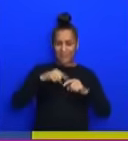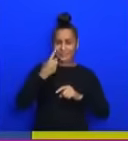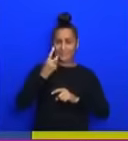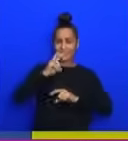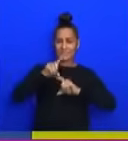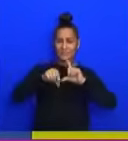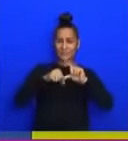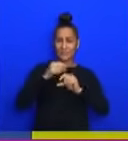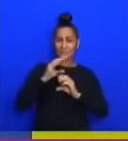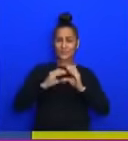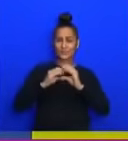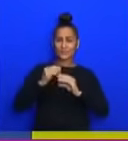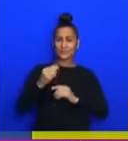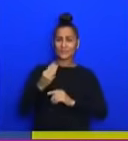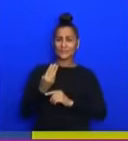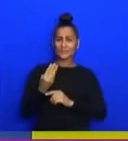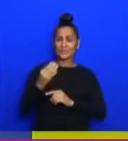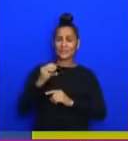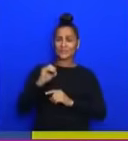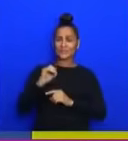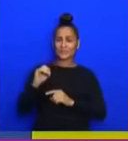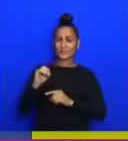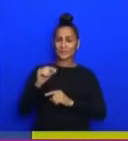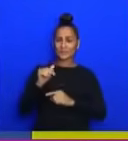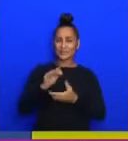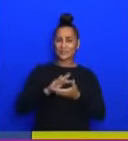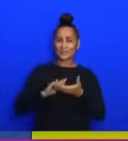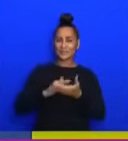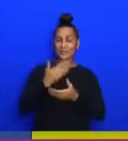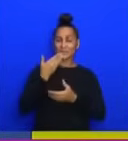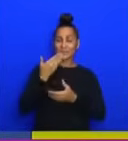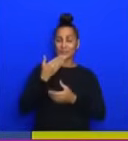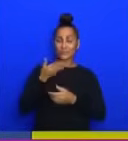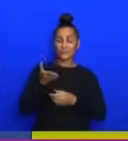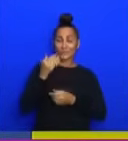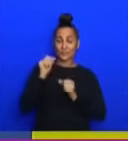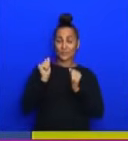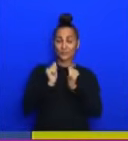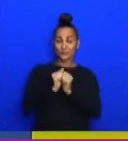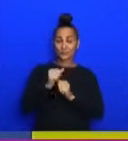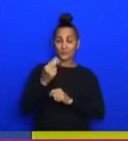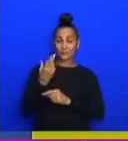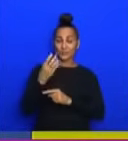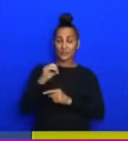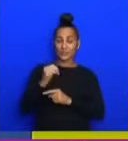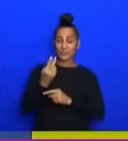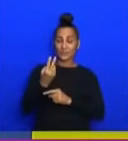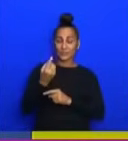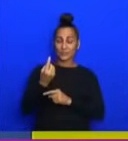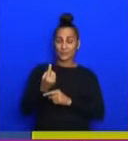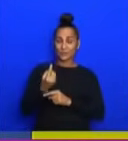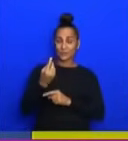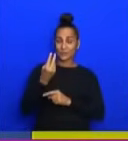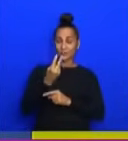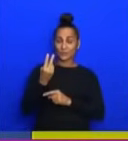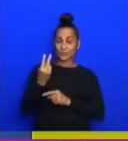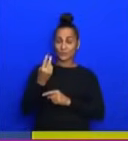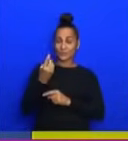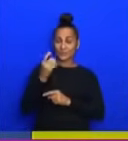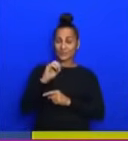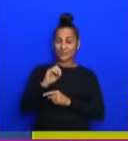dezenas sorteadas no concurso 3007 da Loto Fácil. Confira comigo, 20, 21,